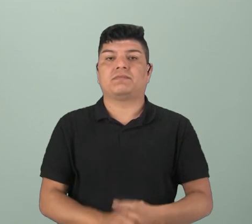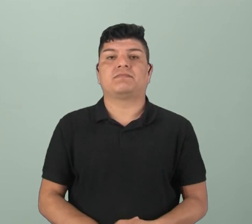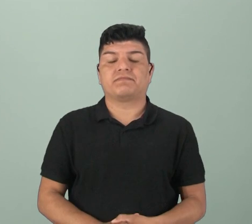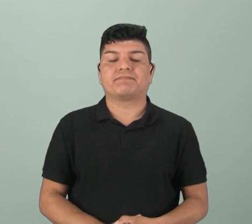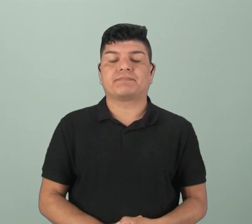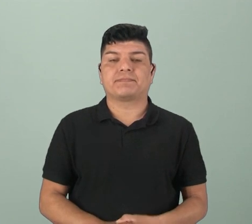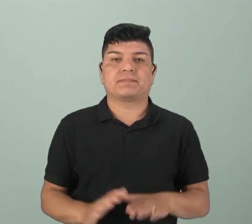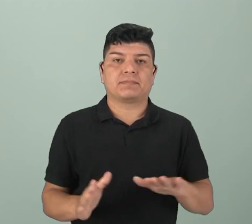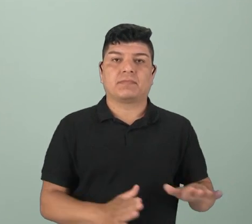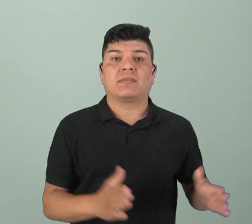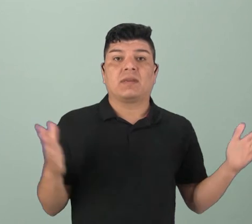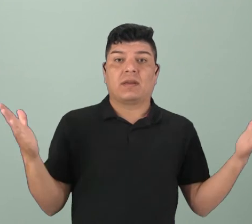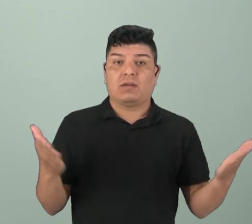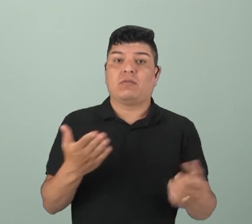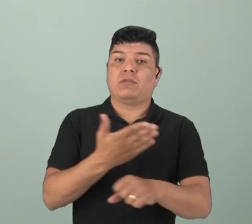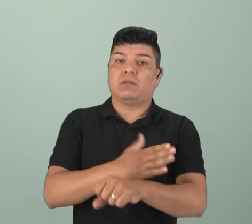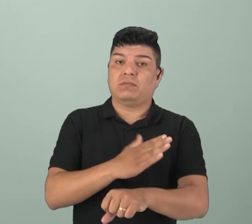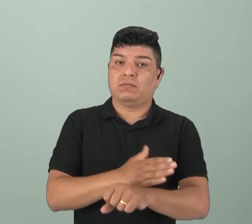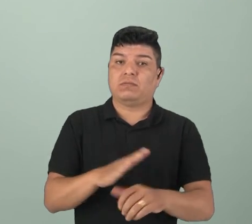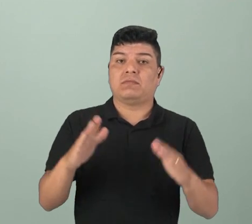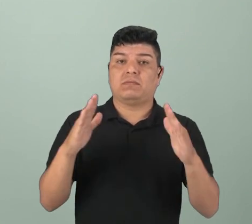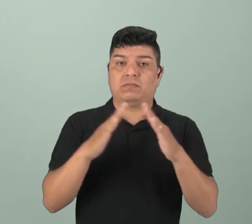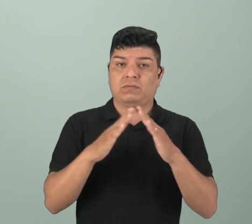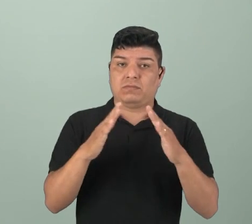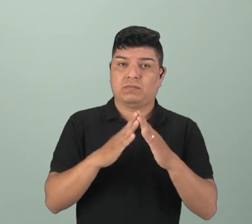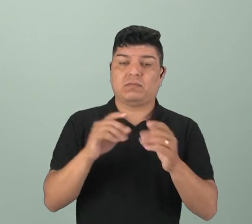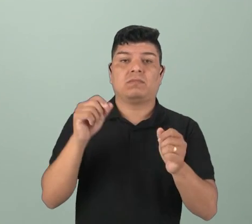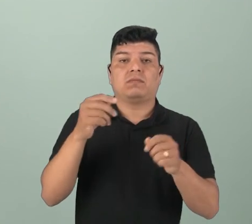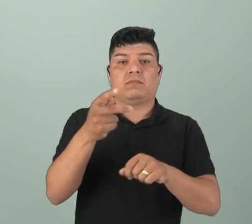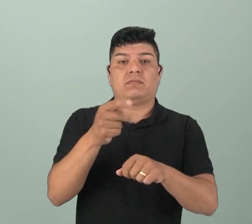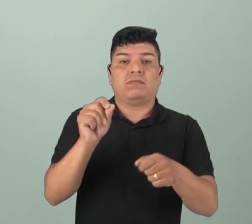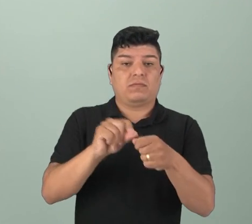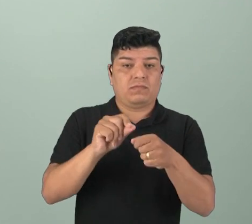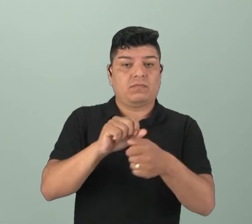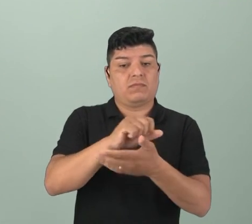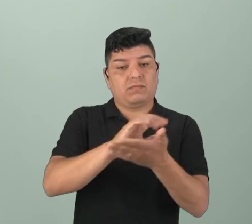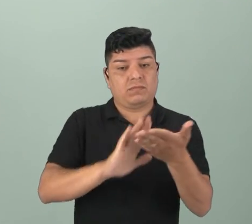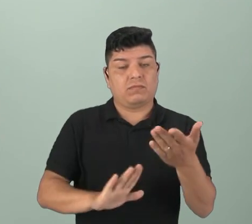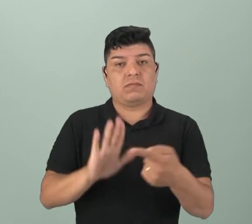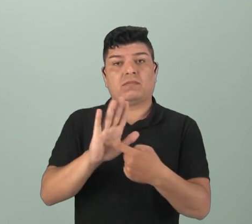tema, treine em sua casa, procure realizar as atividades que serão